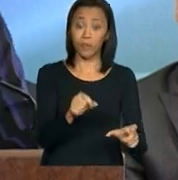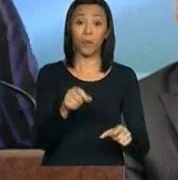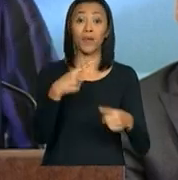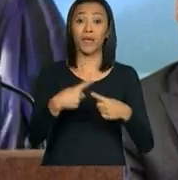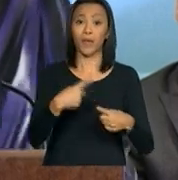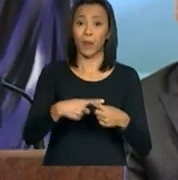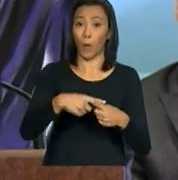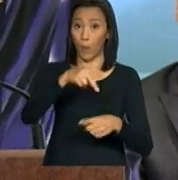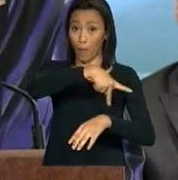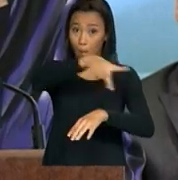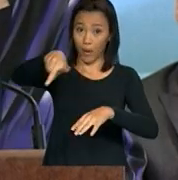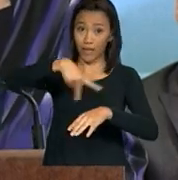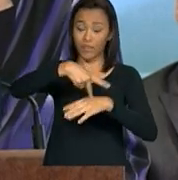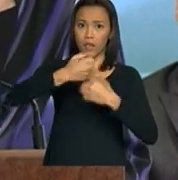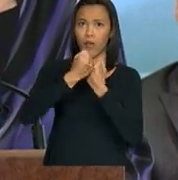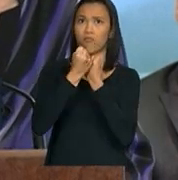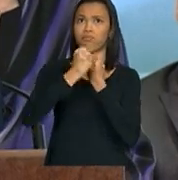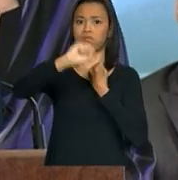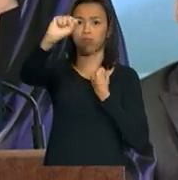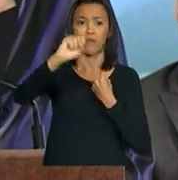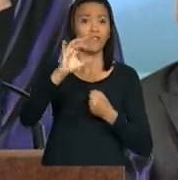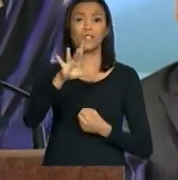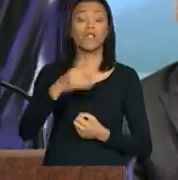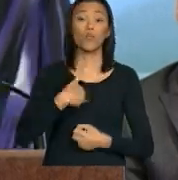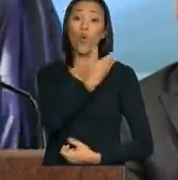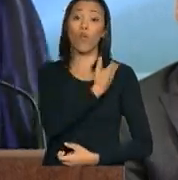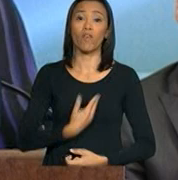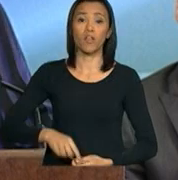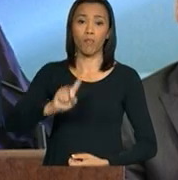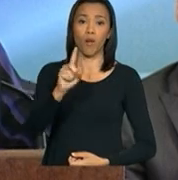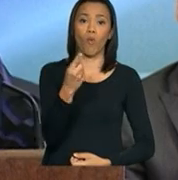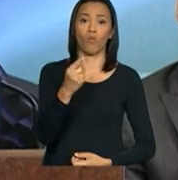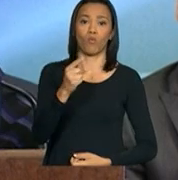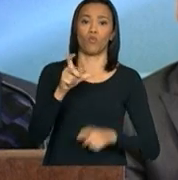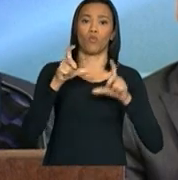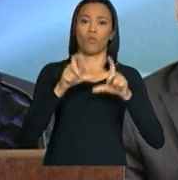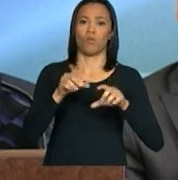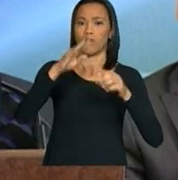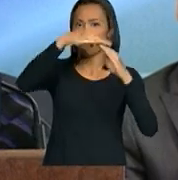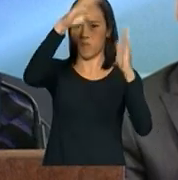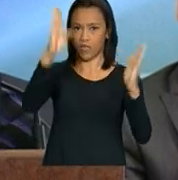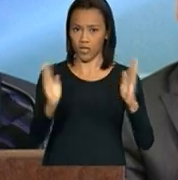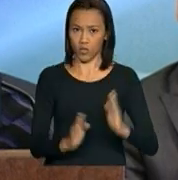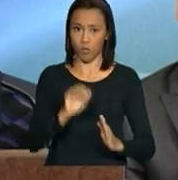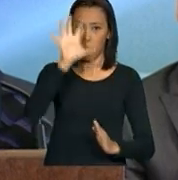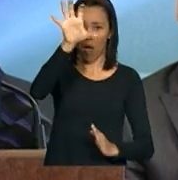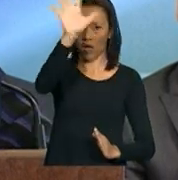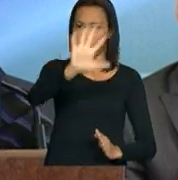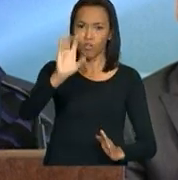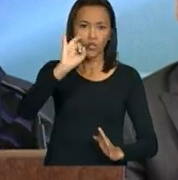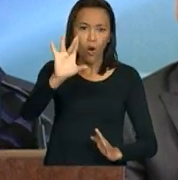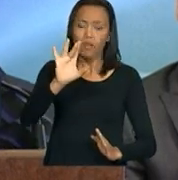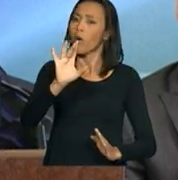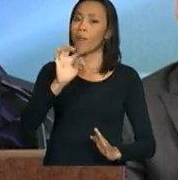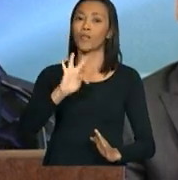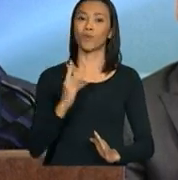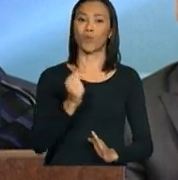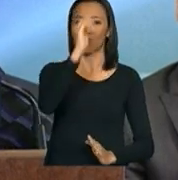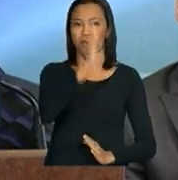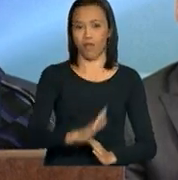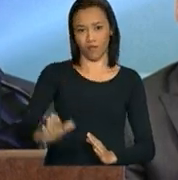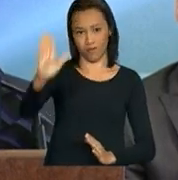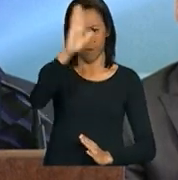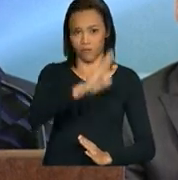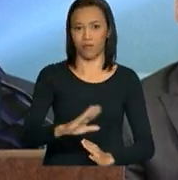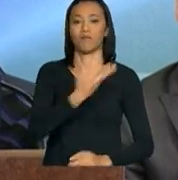Continental você não governa para uma região você governa para todo o Brasil e aprendi